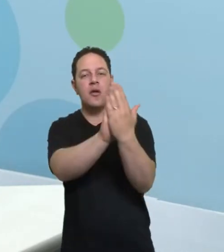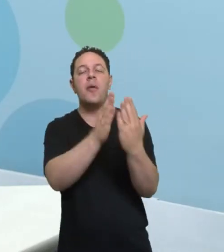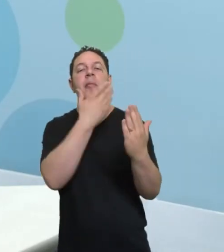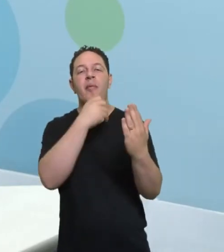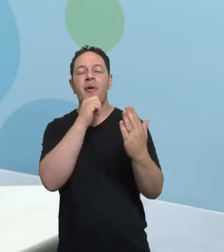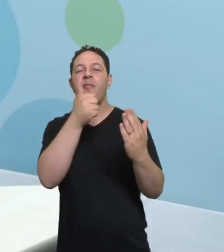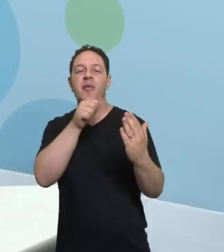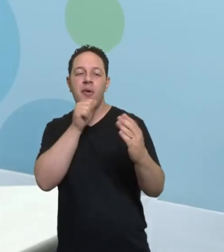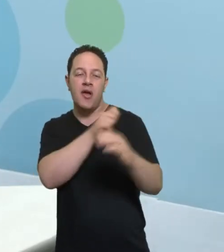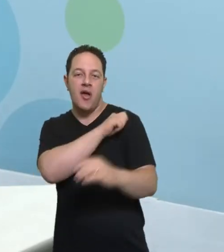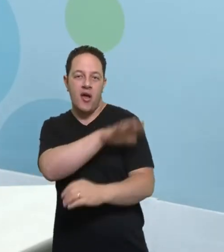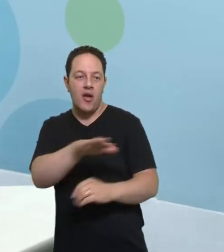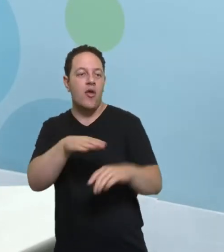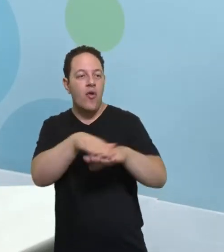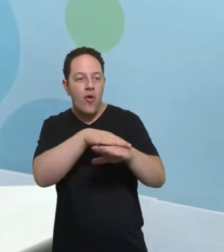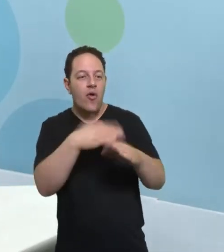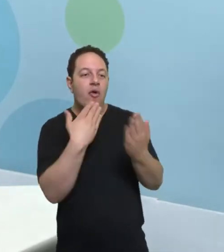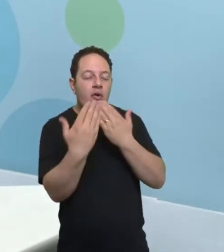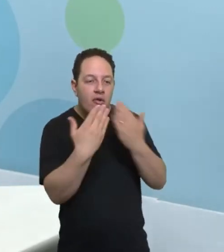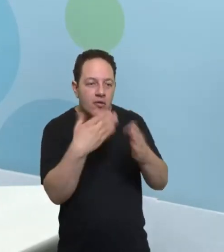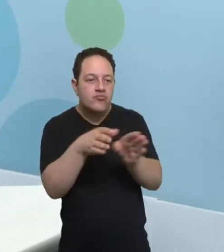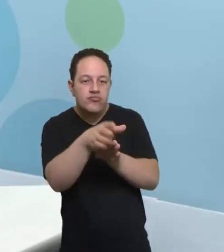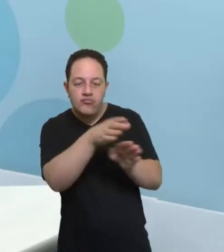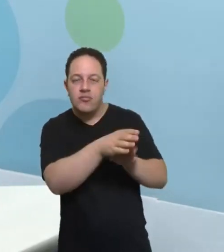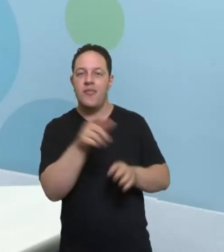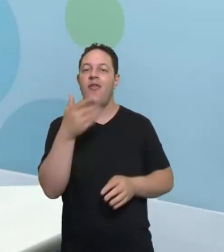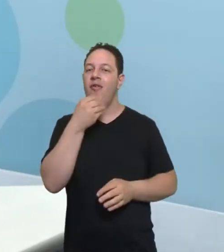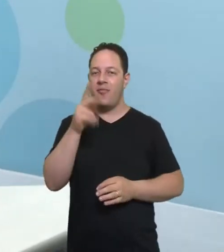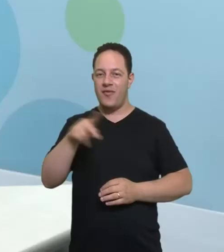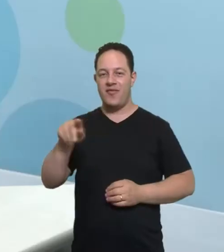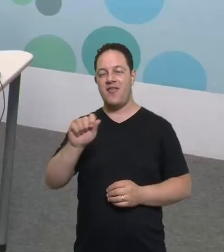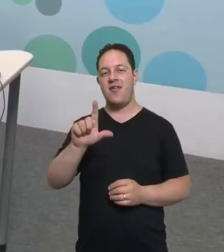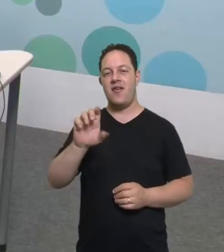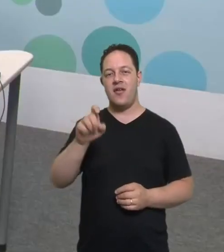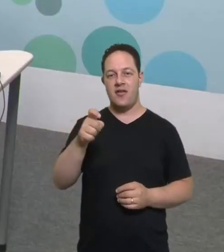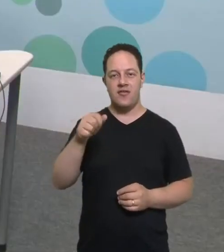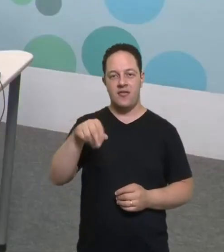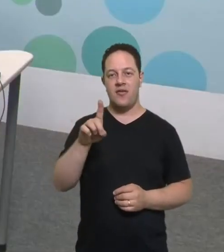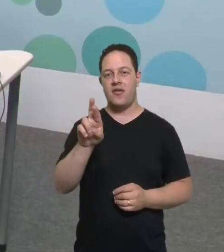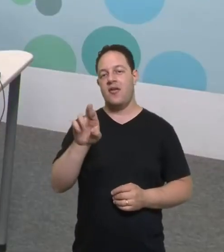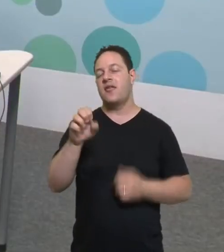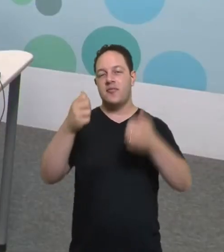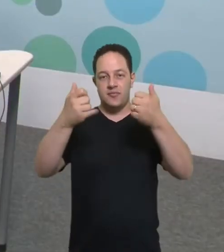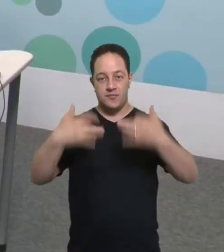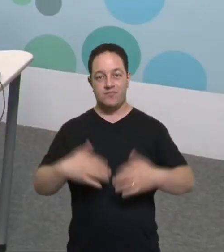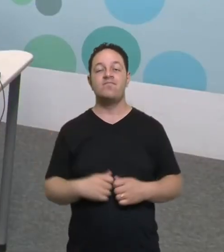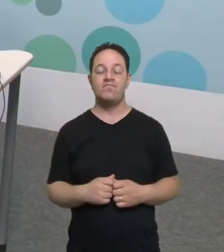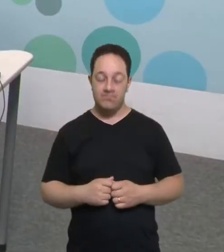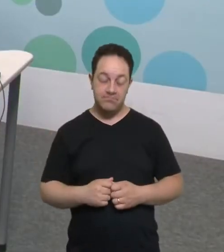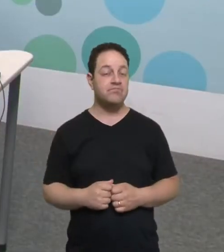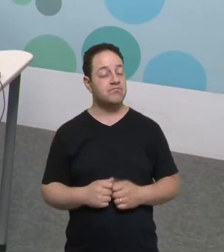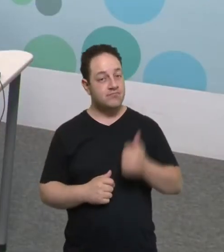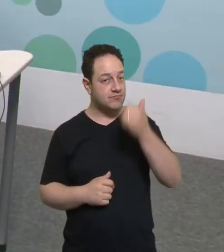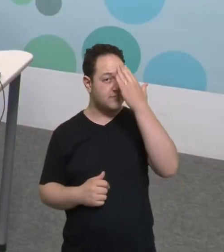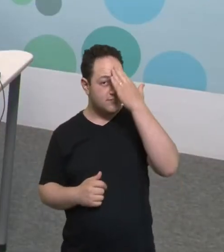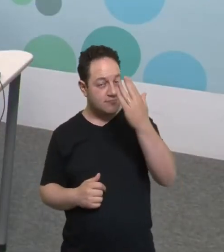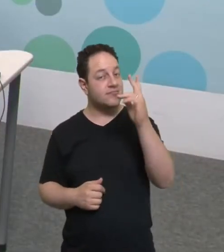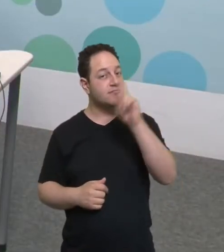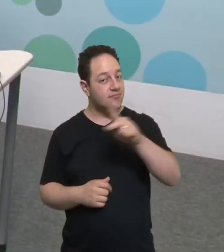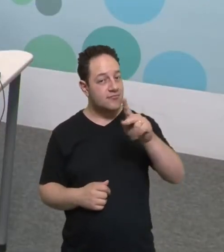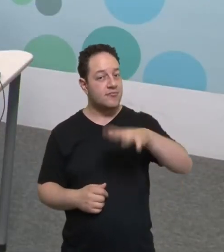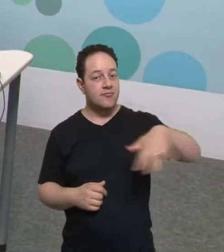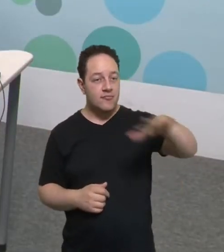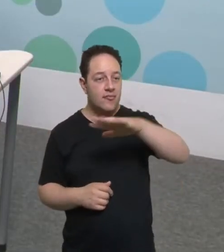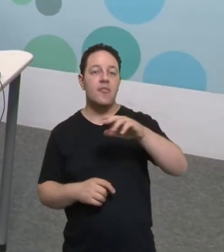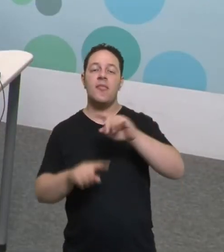comentário aí do Professor Alexandre é isso muito bem obrigado aí professores por terem explicitado